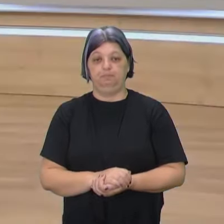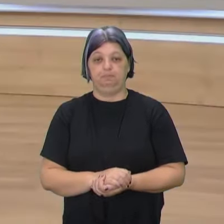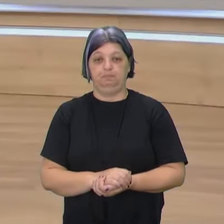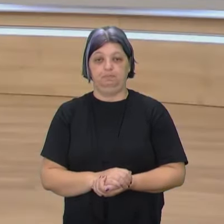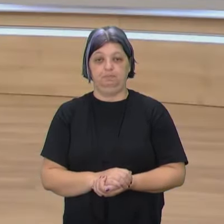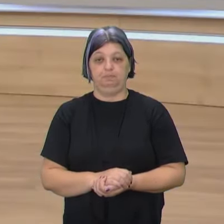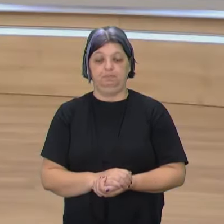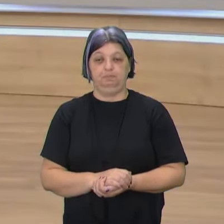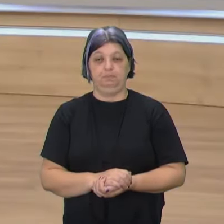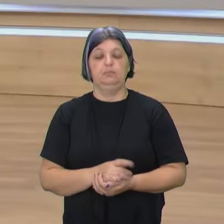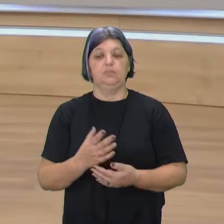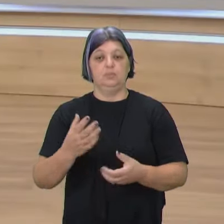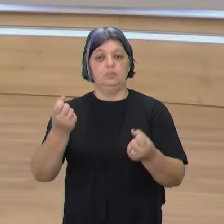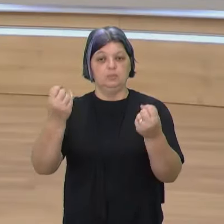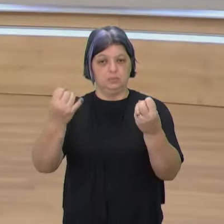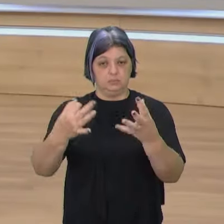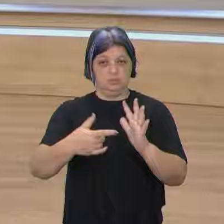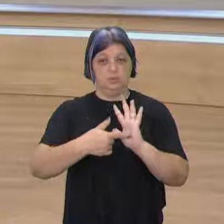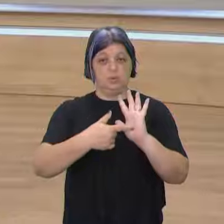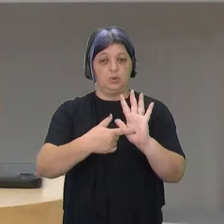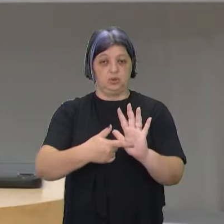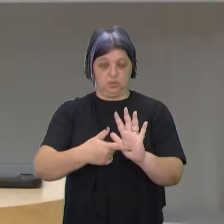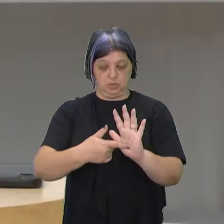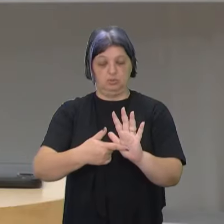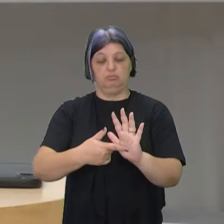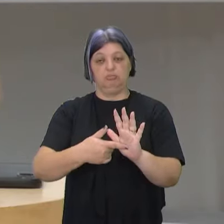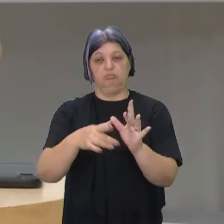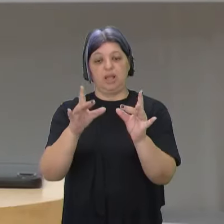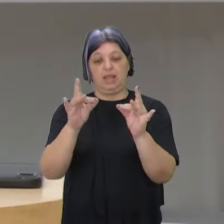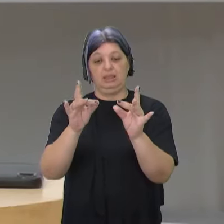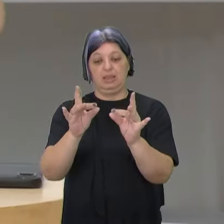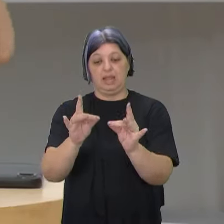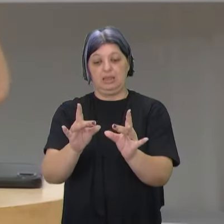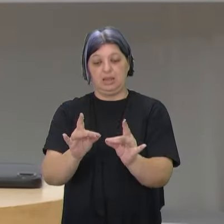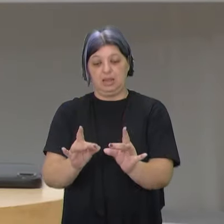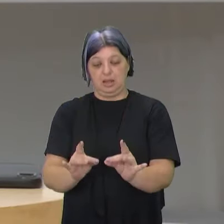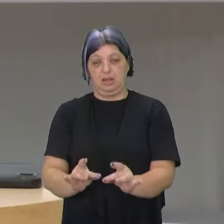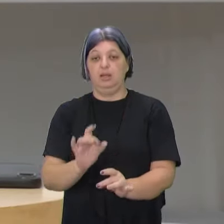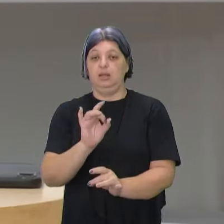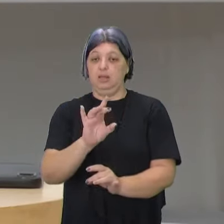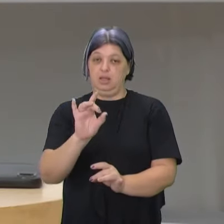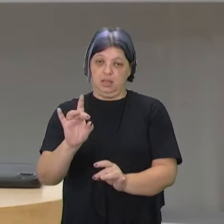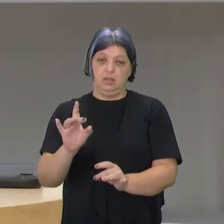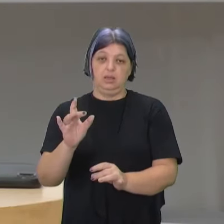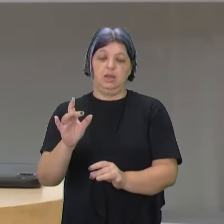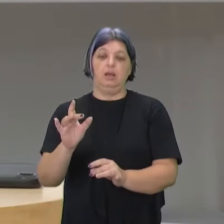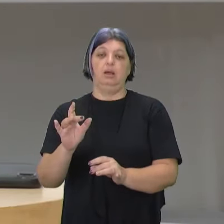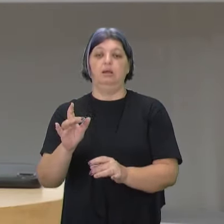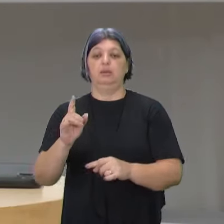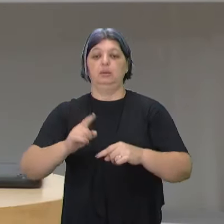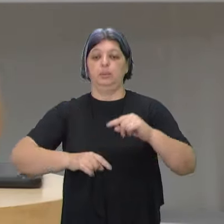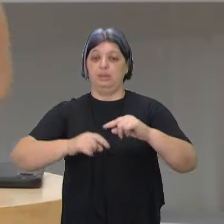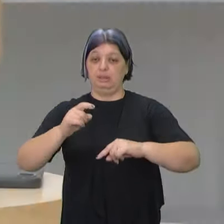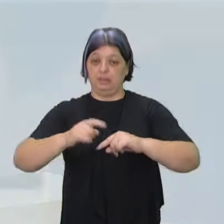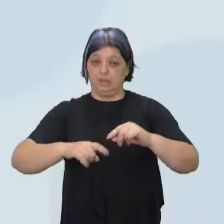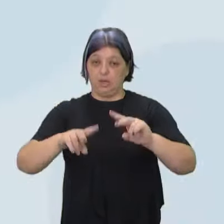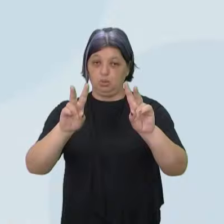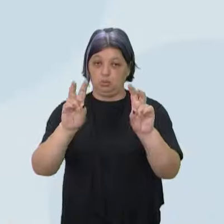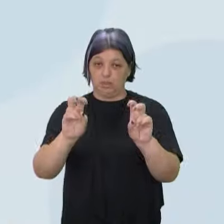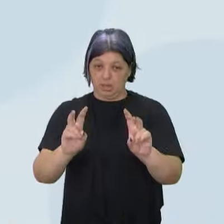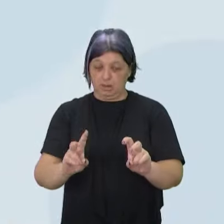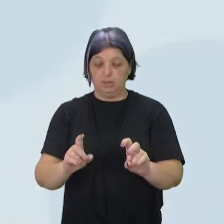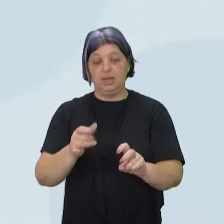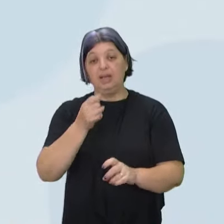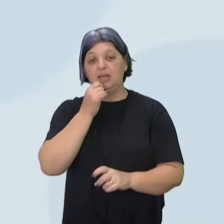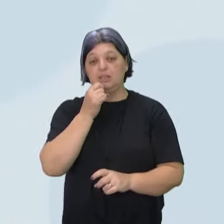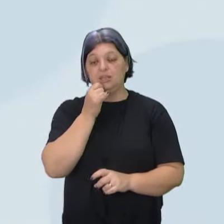o Vanderlei trouxe para a gente aqui uma explicação mais detalhada aí de cada item, digamos assim, né, do material, trazendo um